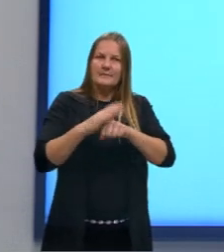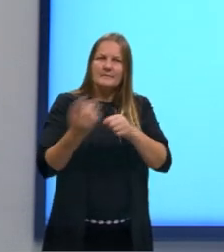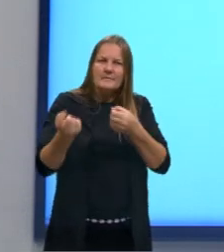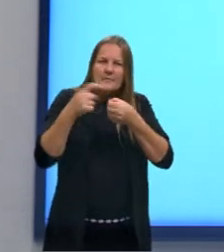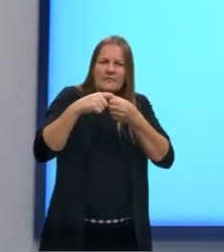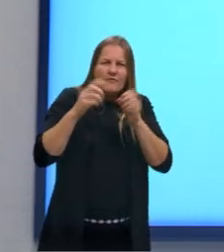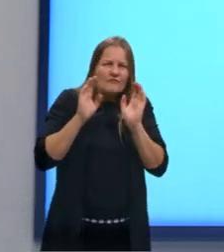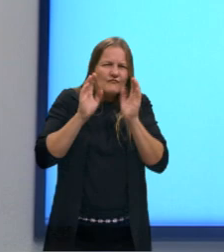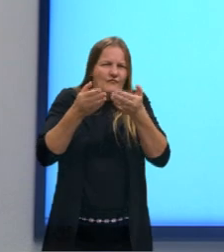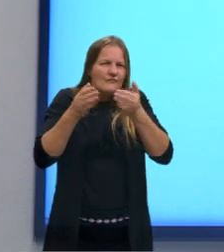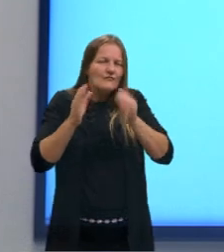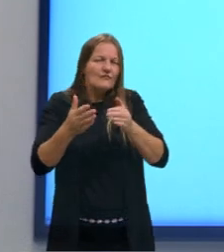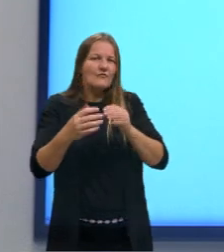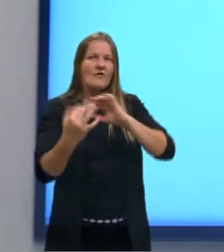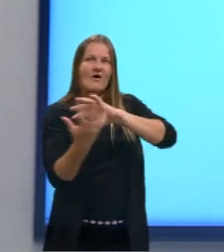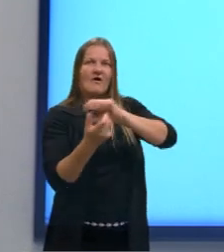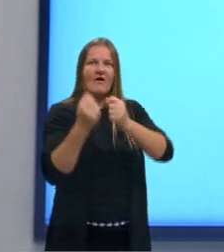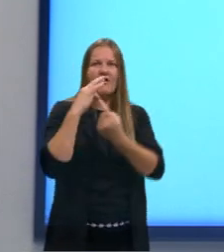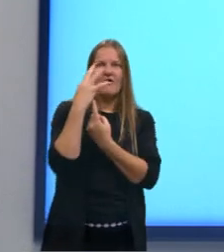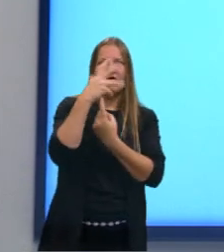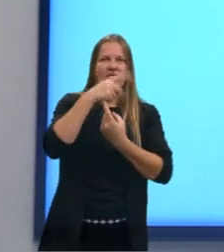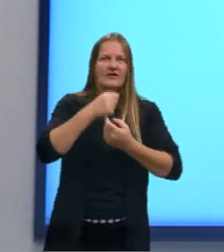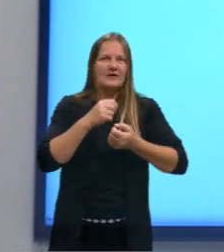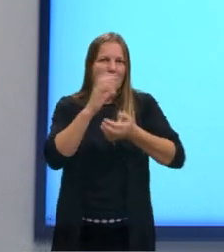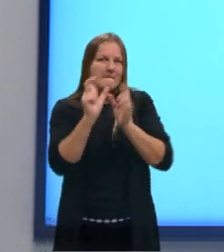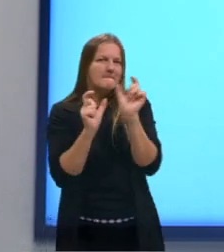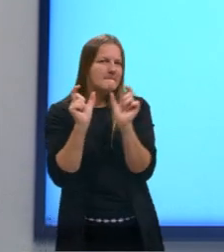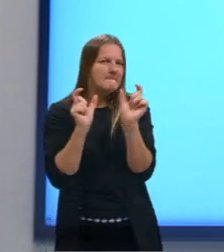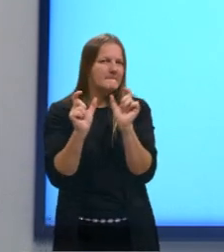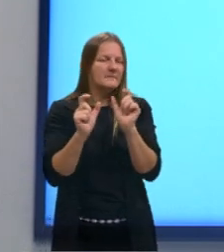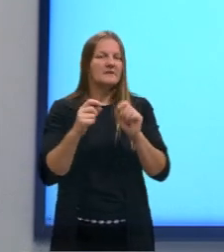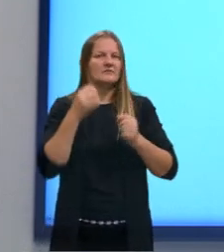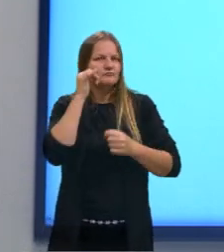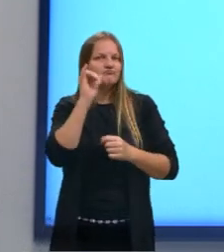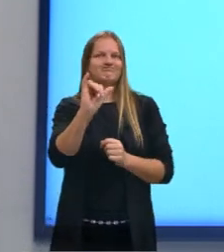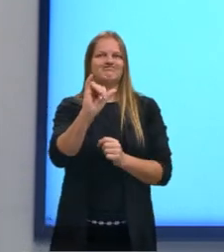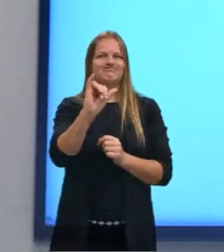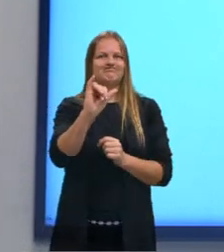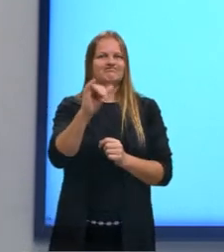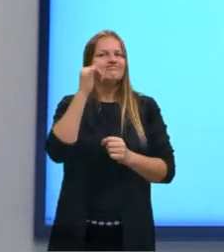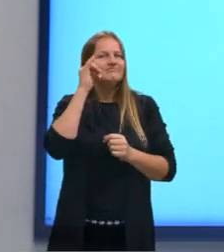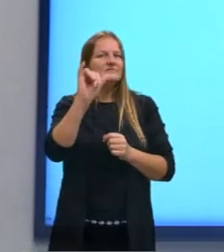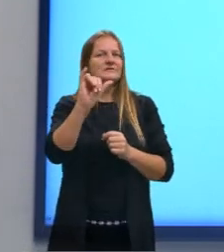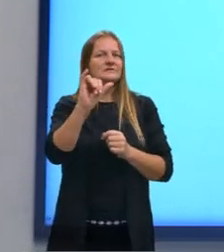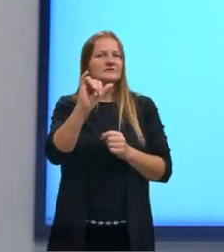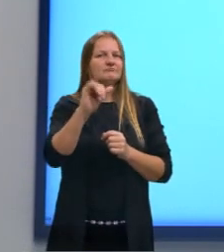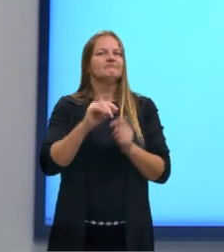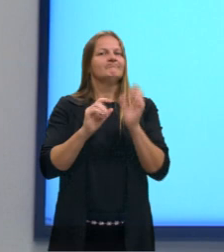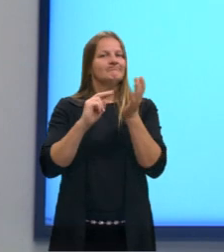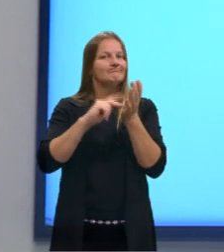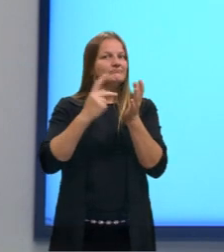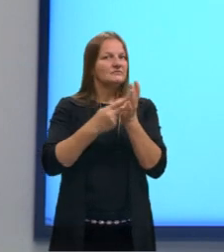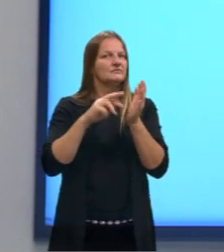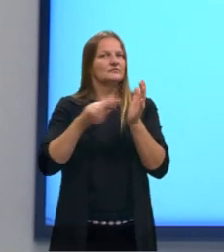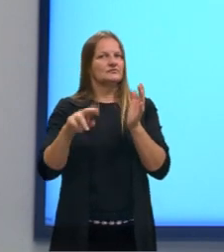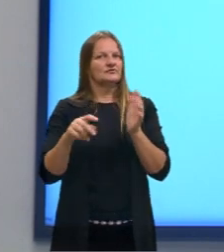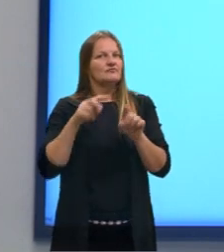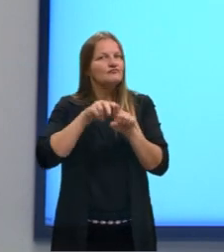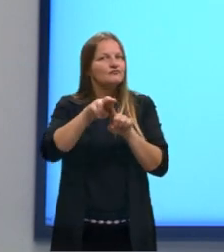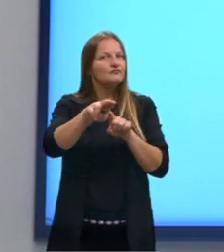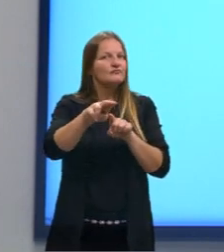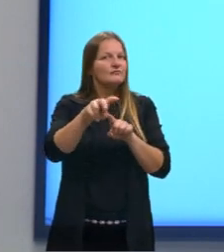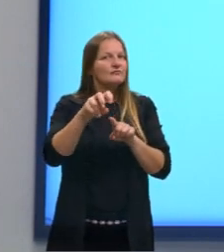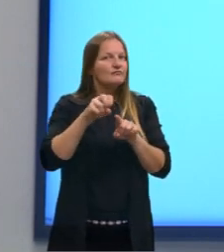voltados a esse uso artístico da palavra a gente evita situações de polissemia é ambiguidade e